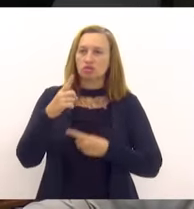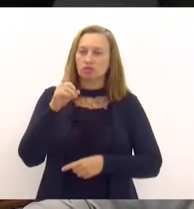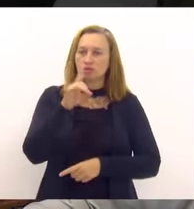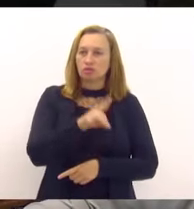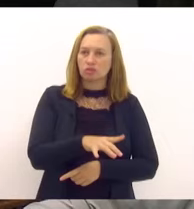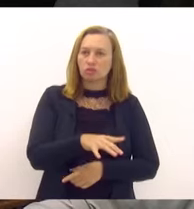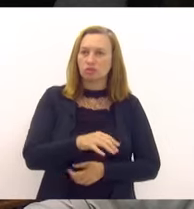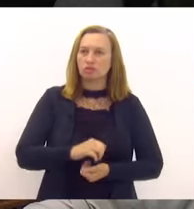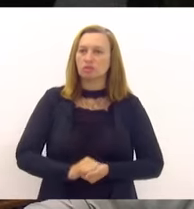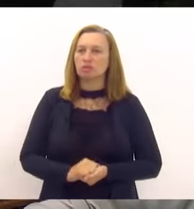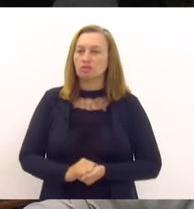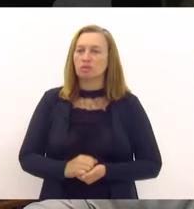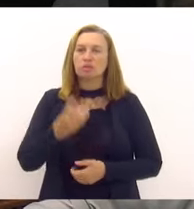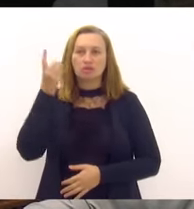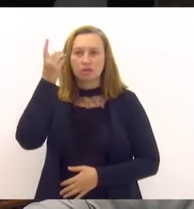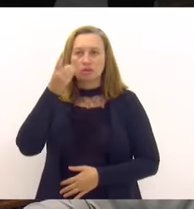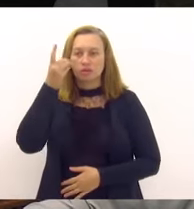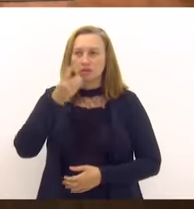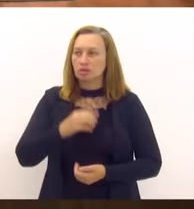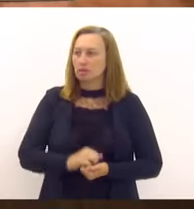tá, deputado?